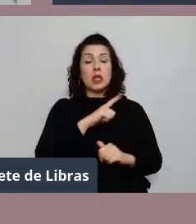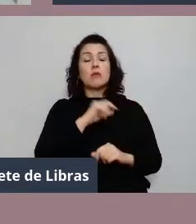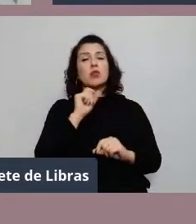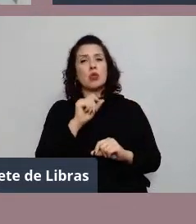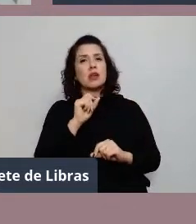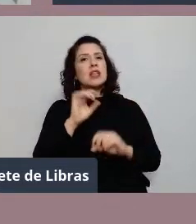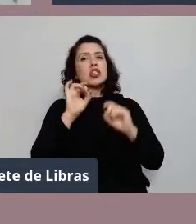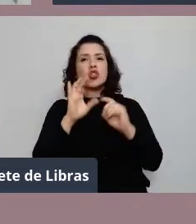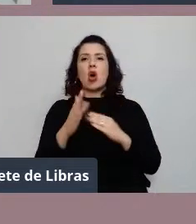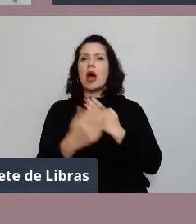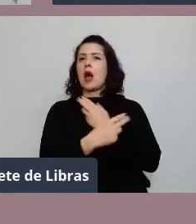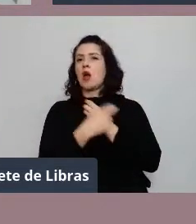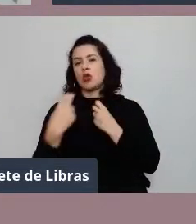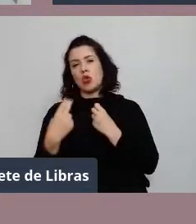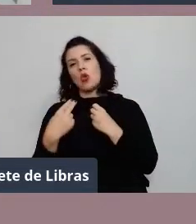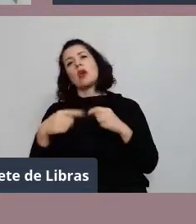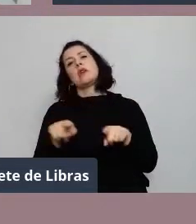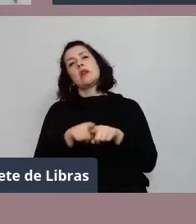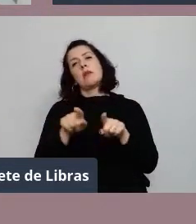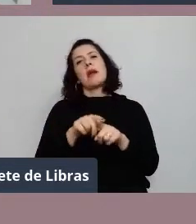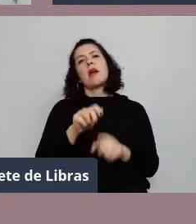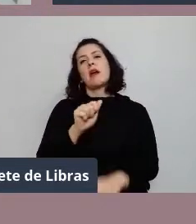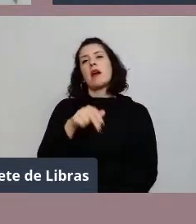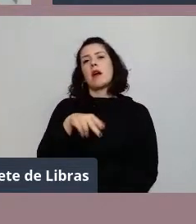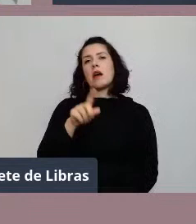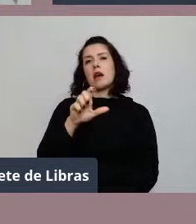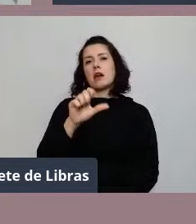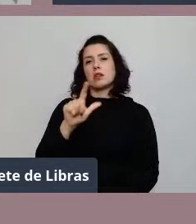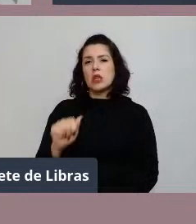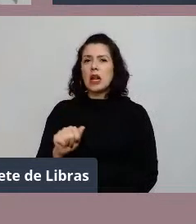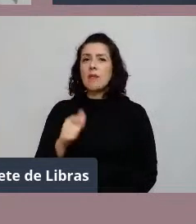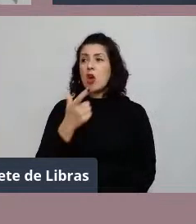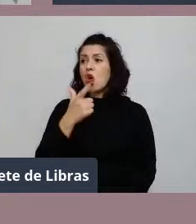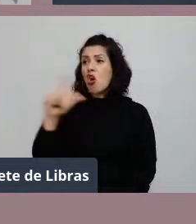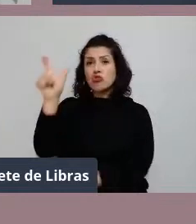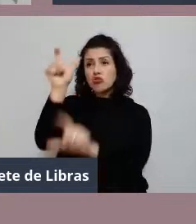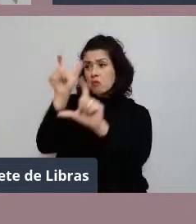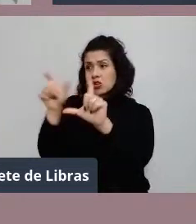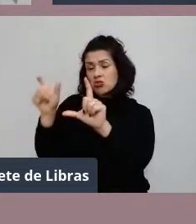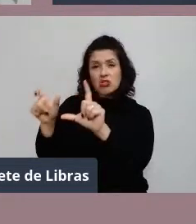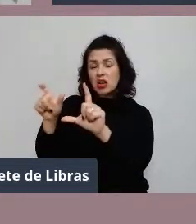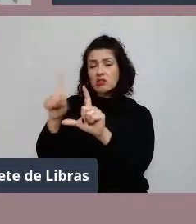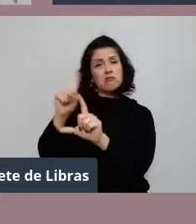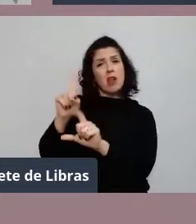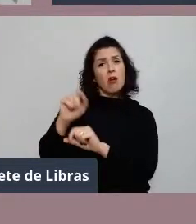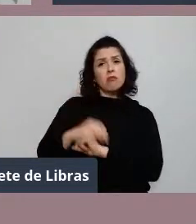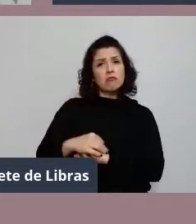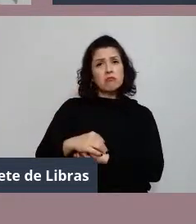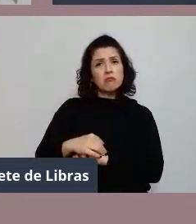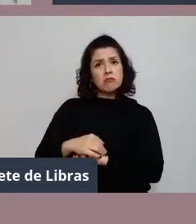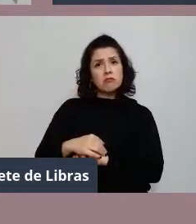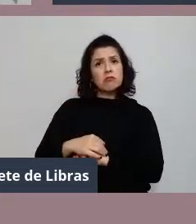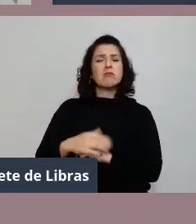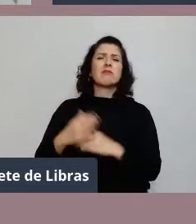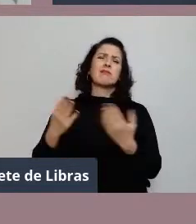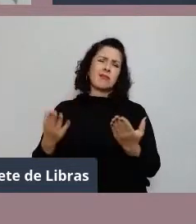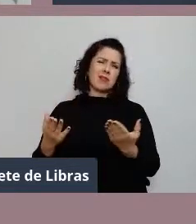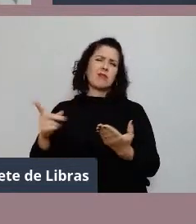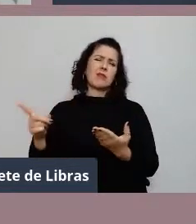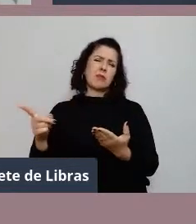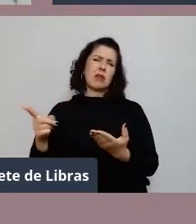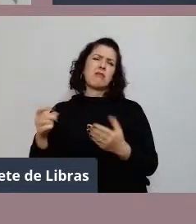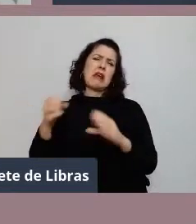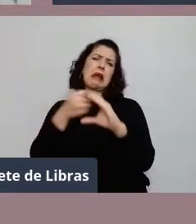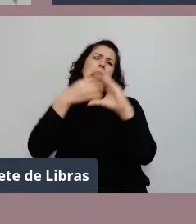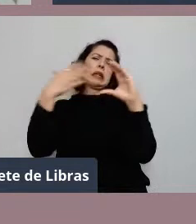Ângela. E dos outros personagens, não. E são personagens ainda magros de características,